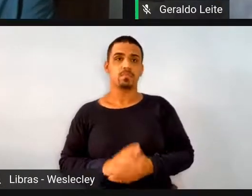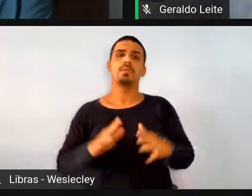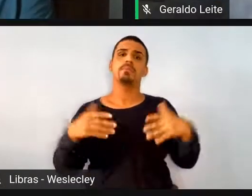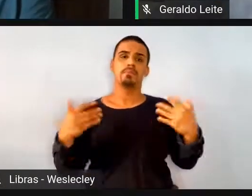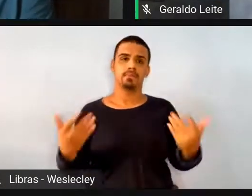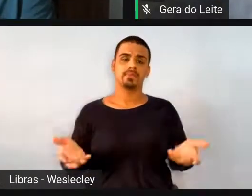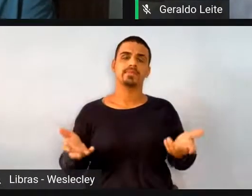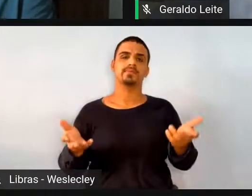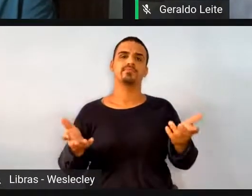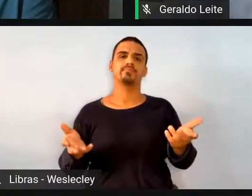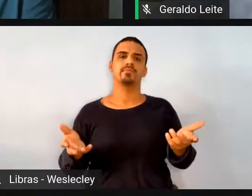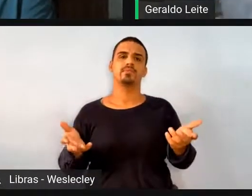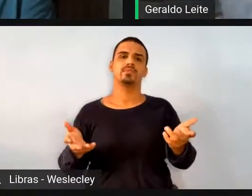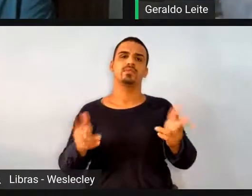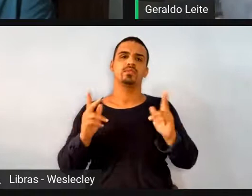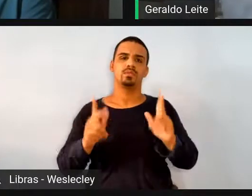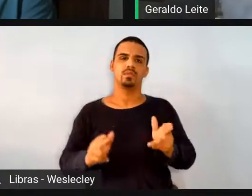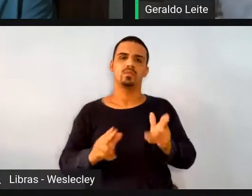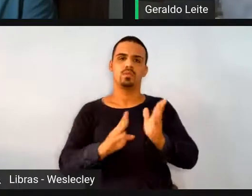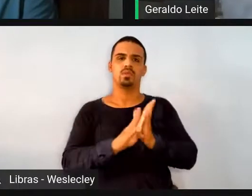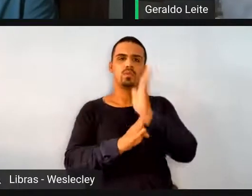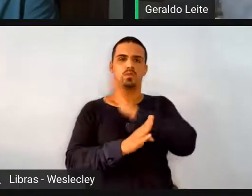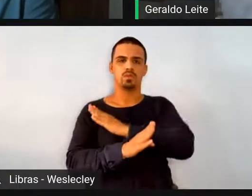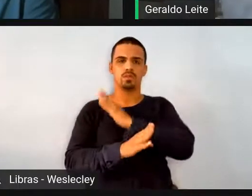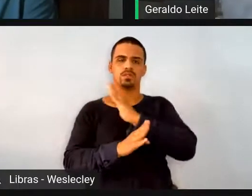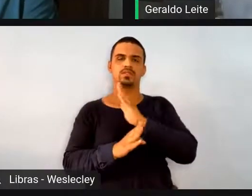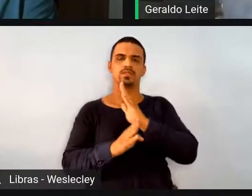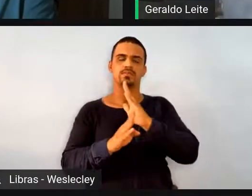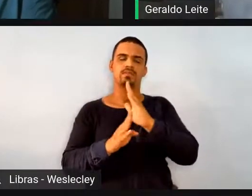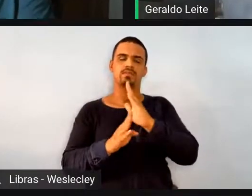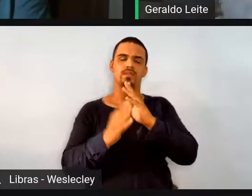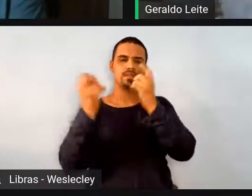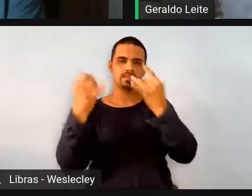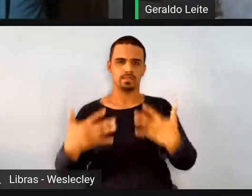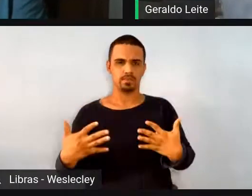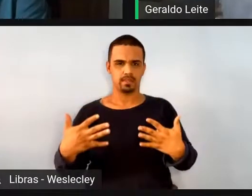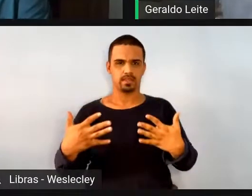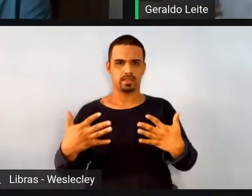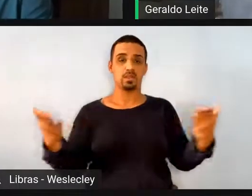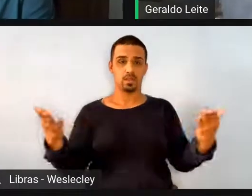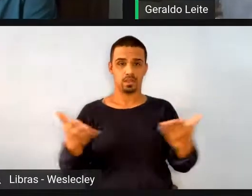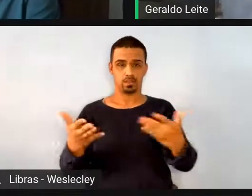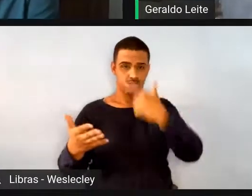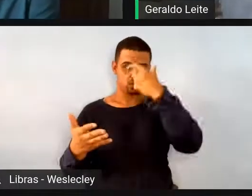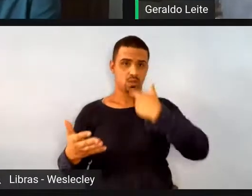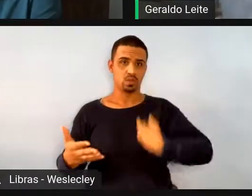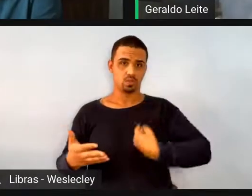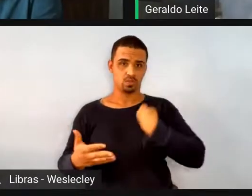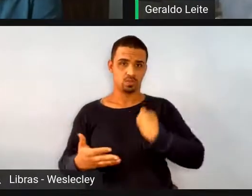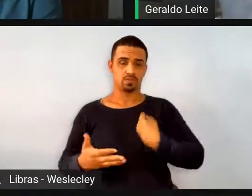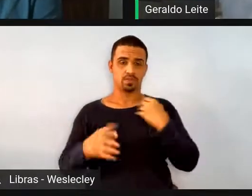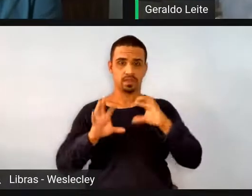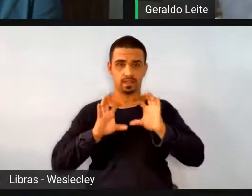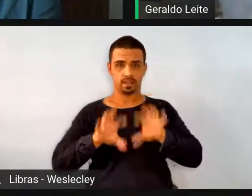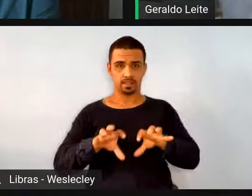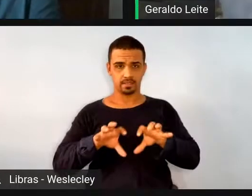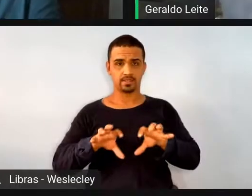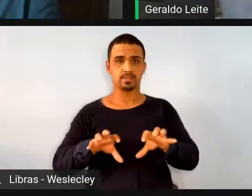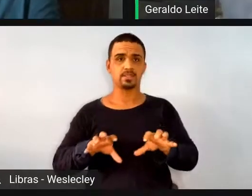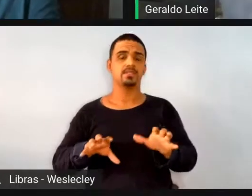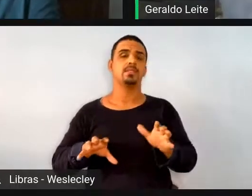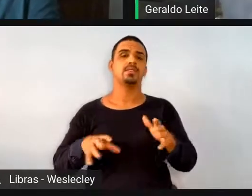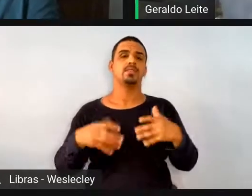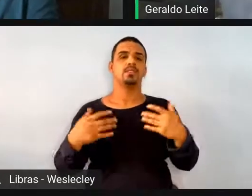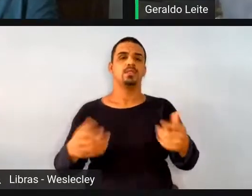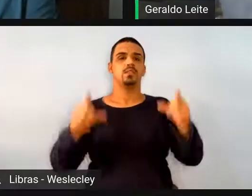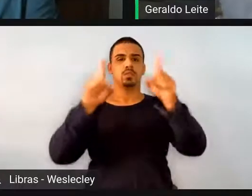isso, enfim, como começo da conversa, esse é o ponto em que eu estou nesse momento, as minhas preocupações e a minha percepção do quadro